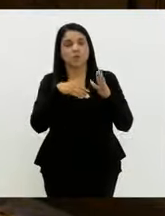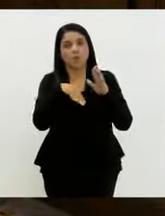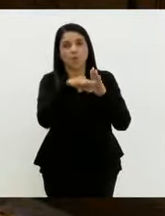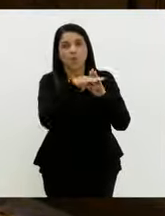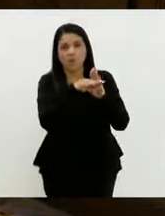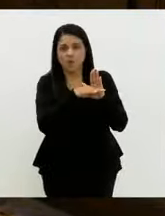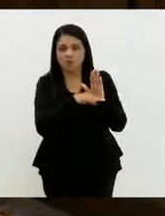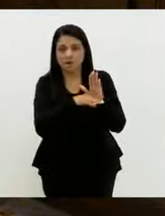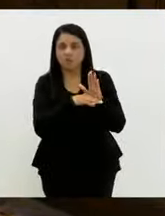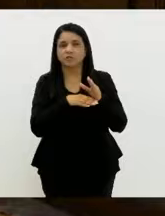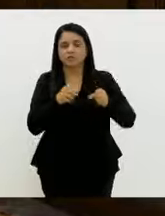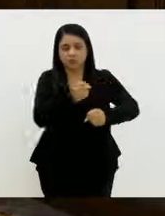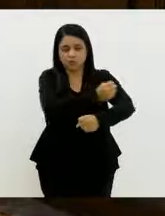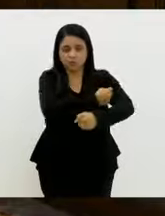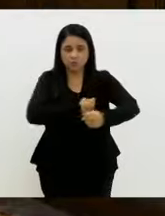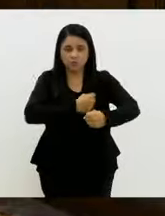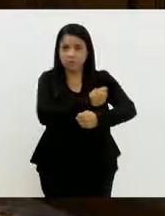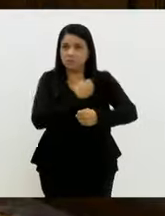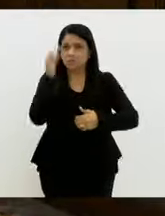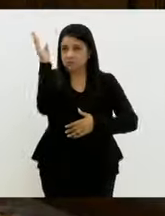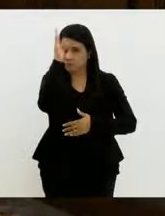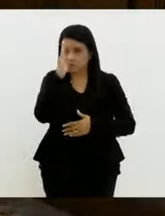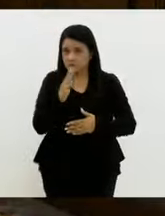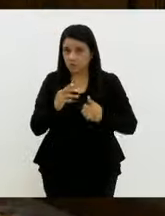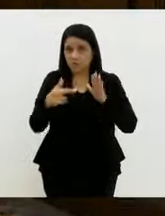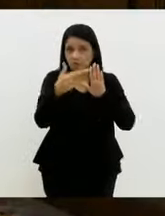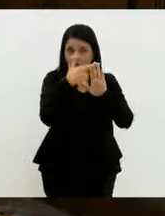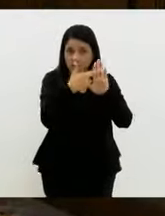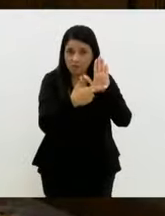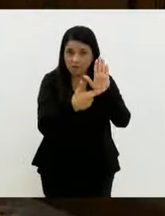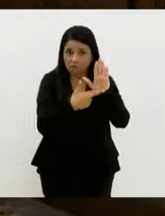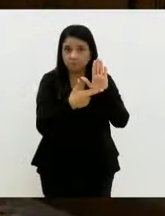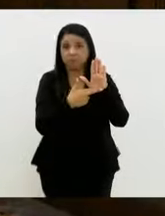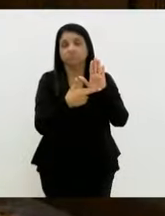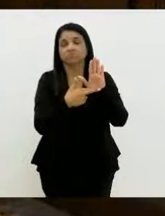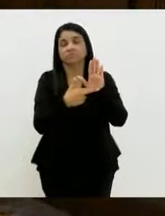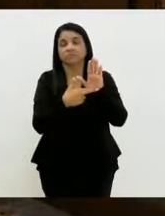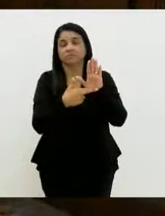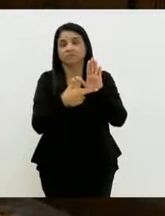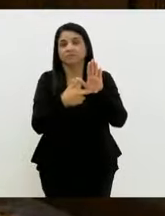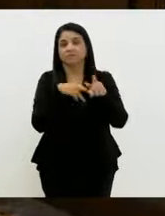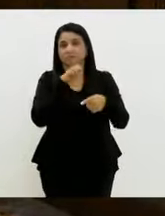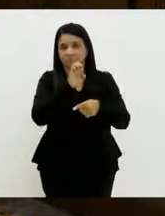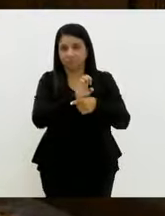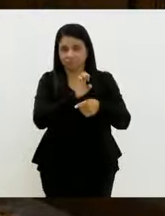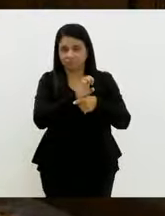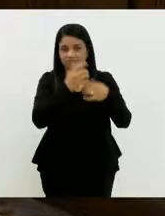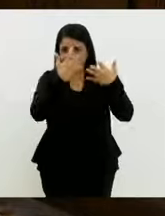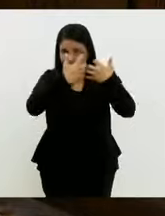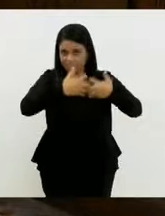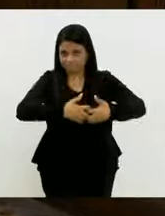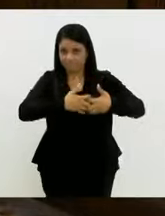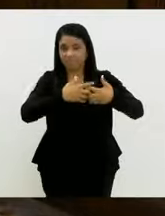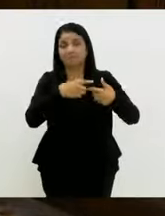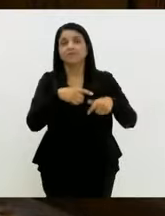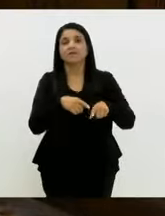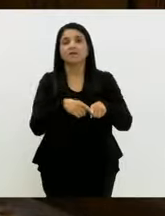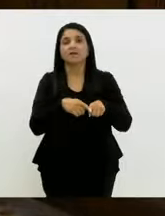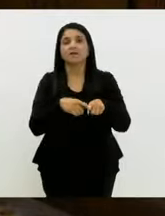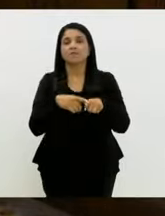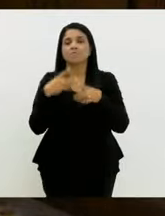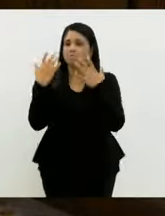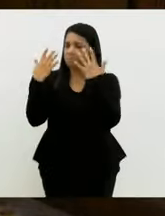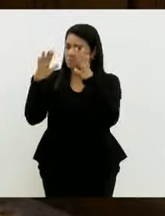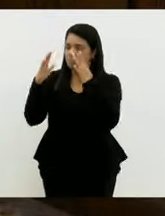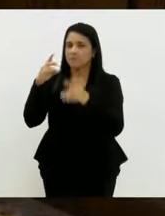cozinhas solidárias, mas regulamentando para a realidade do Estado do Rio de Janeiro. Então, parabenizar a deputada Marina